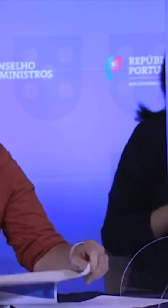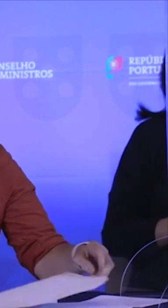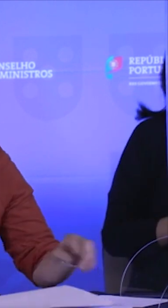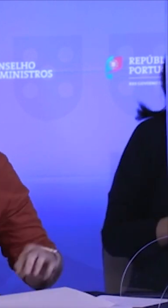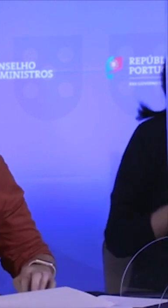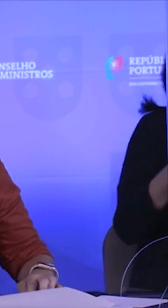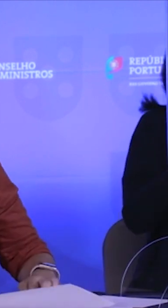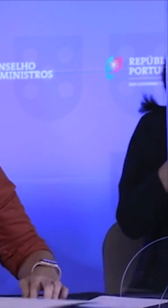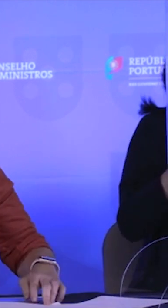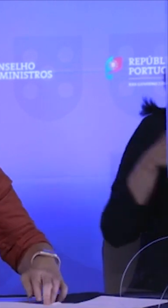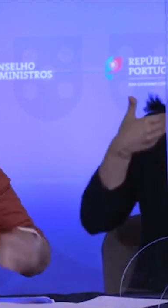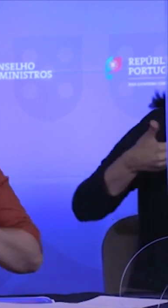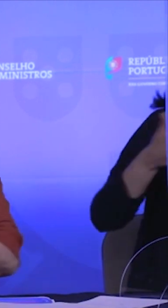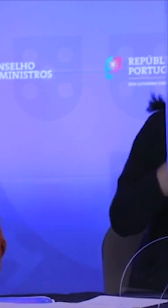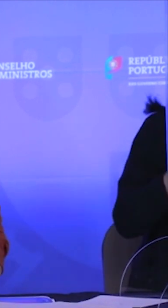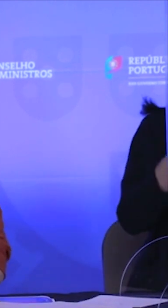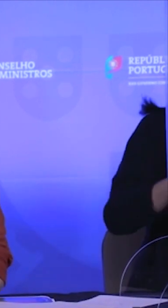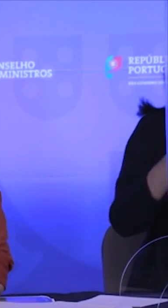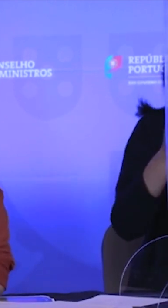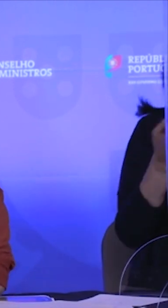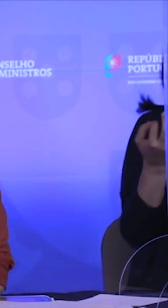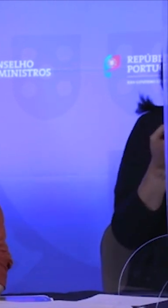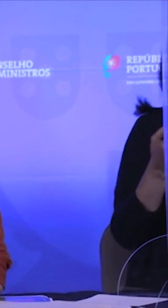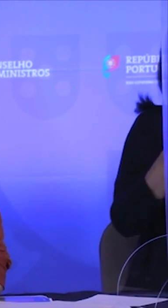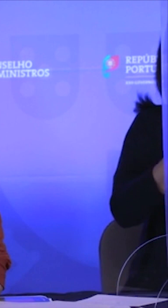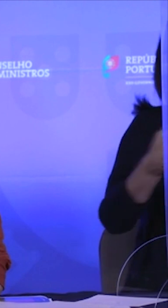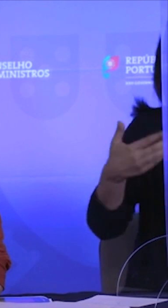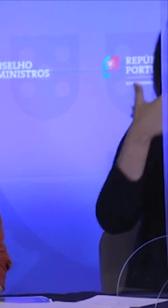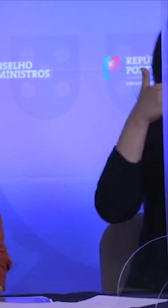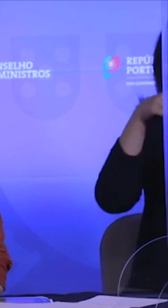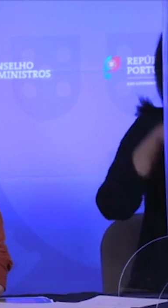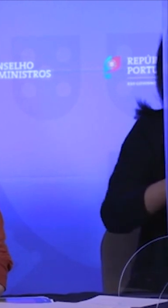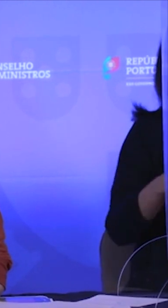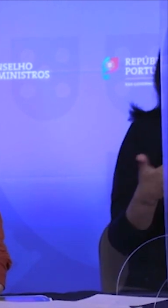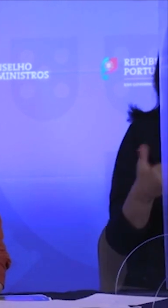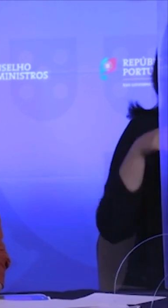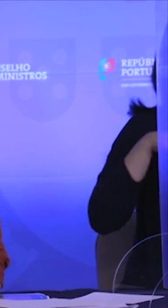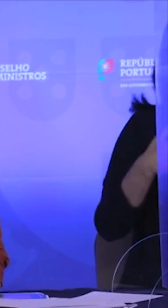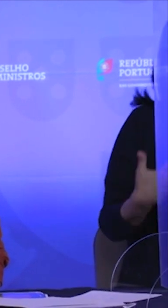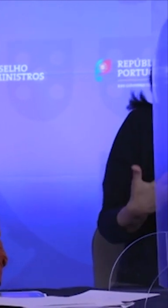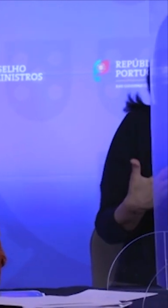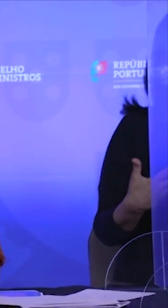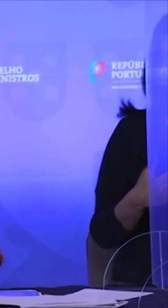a situação epidemiológica tem-se vindo a deteriorar e Portugal tem hoje,